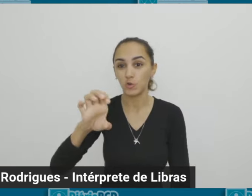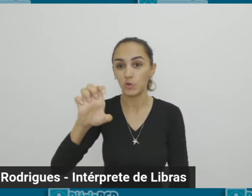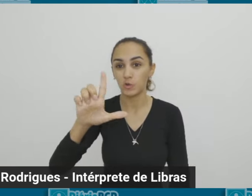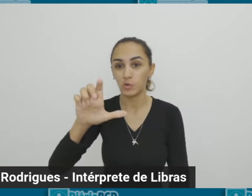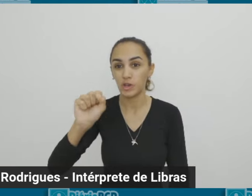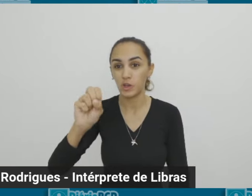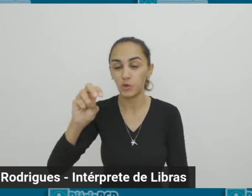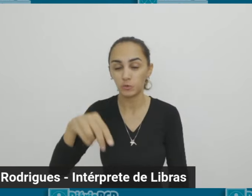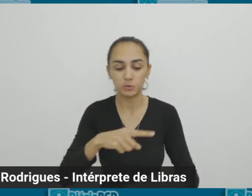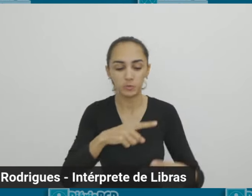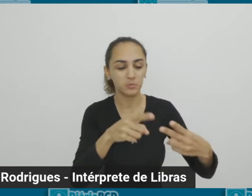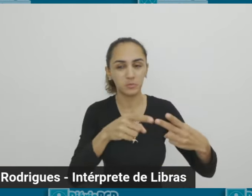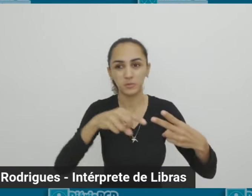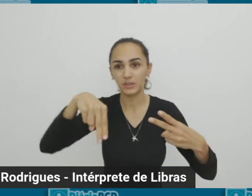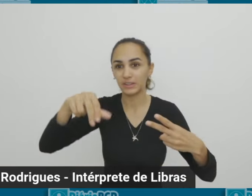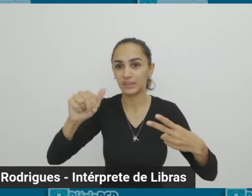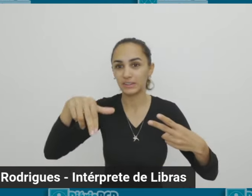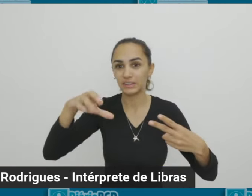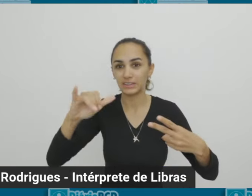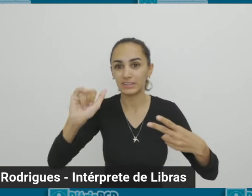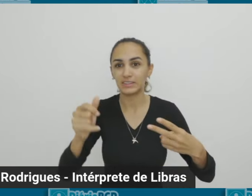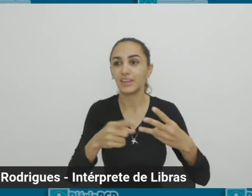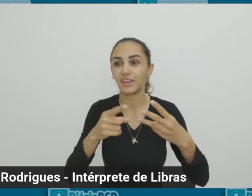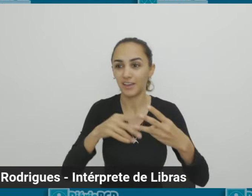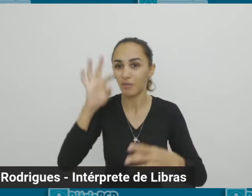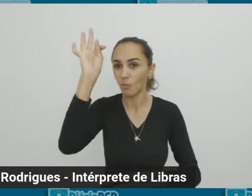Nancy Segadilha, a Tainá, que já está conosco aqui